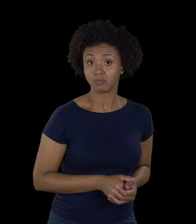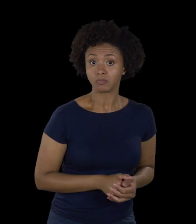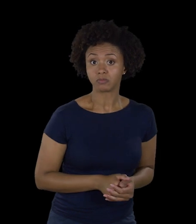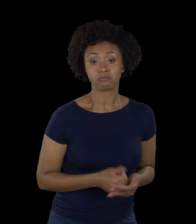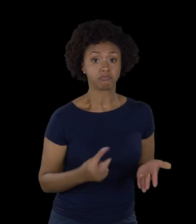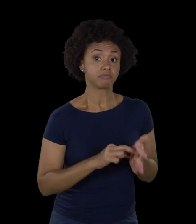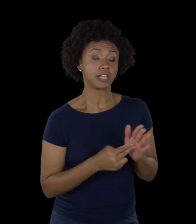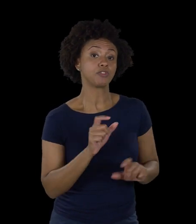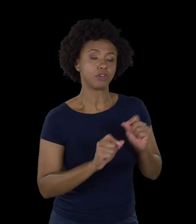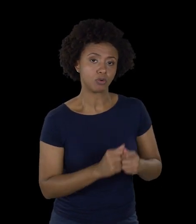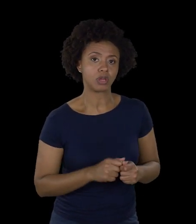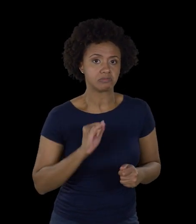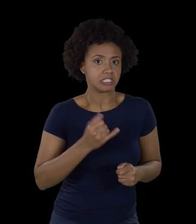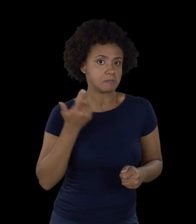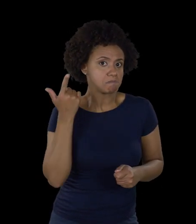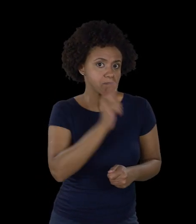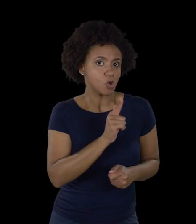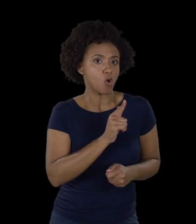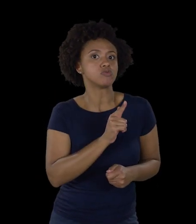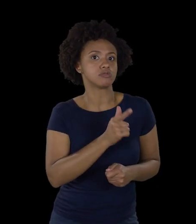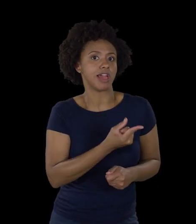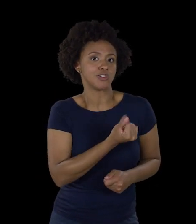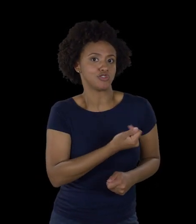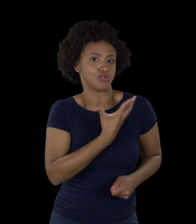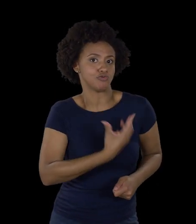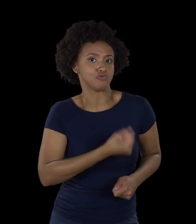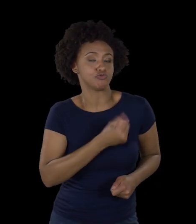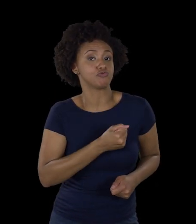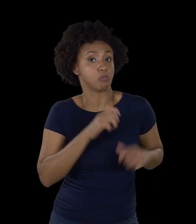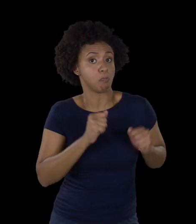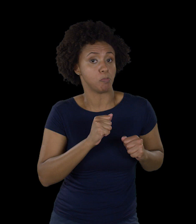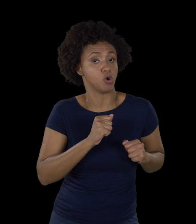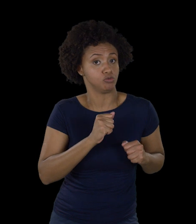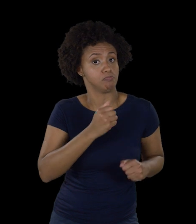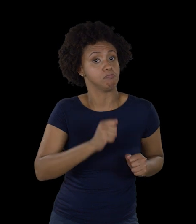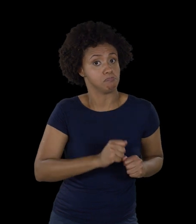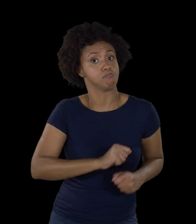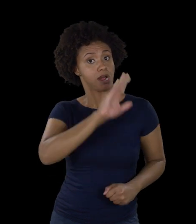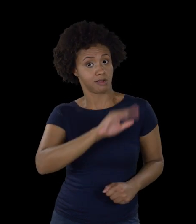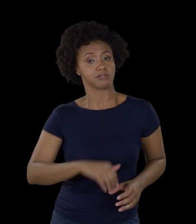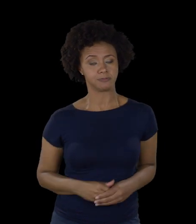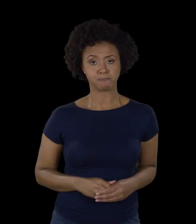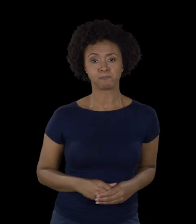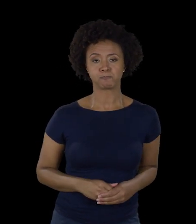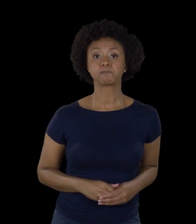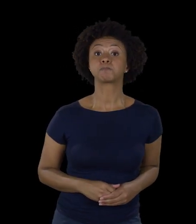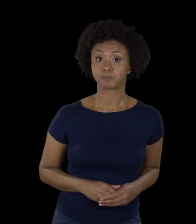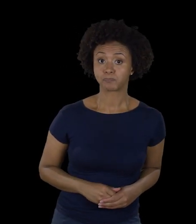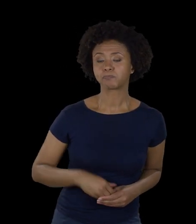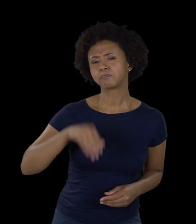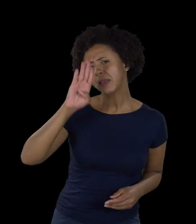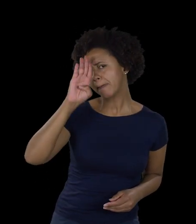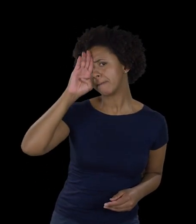ter melhor rendimento comparando-se com produtos mais conservadores. As ações são o principal